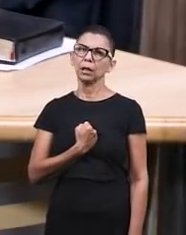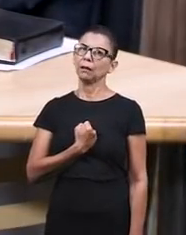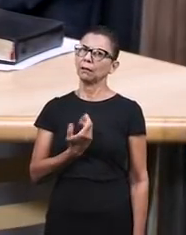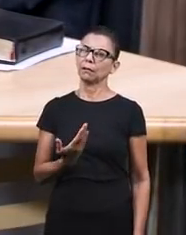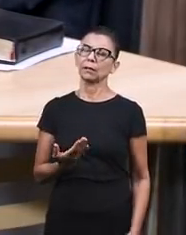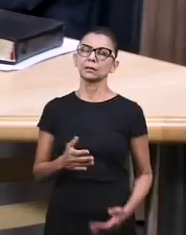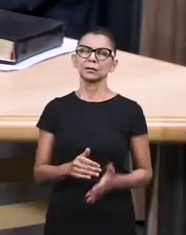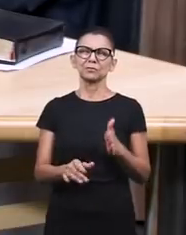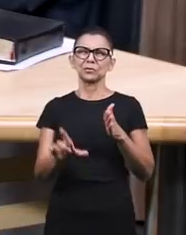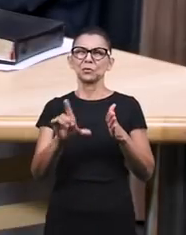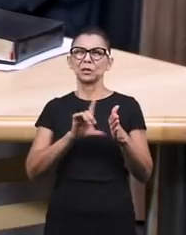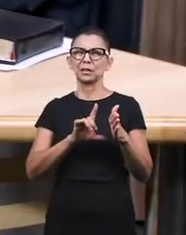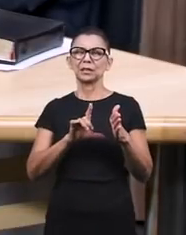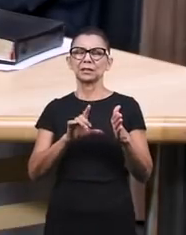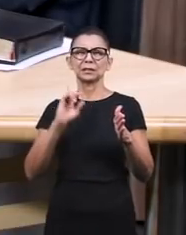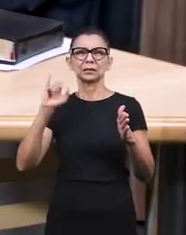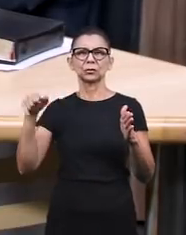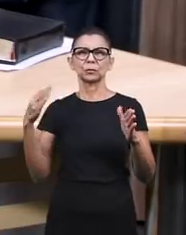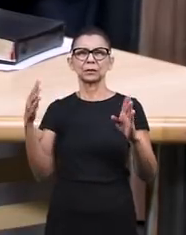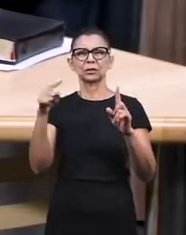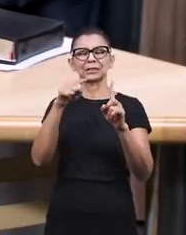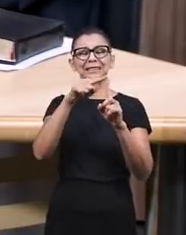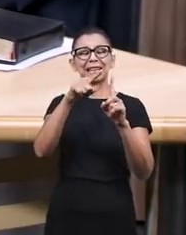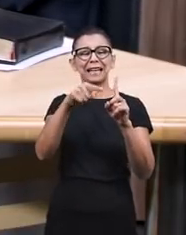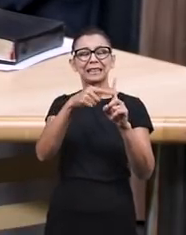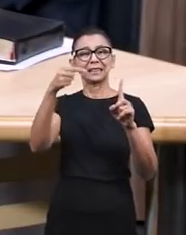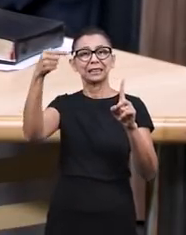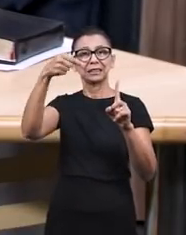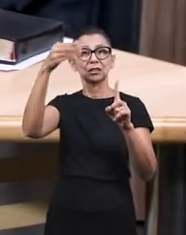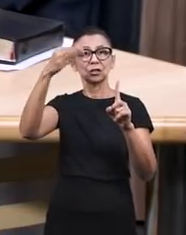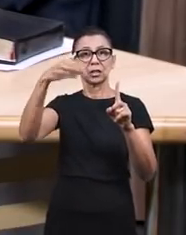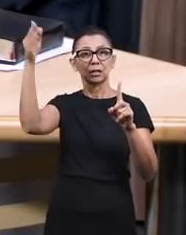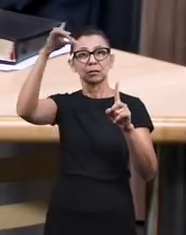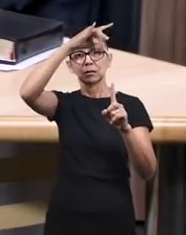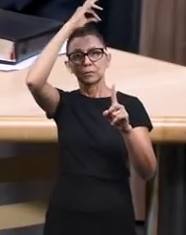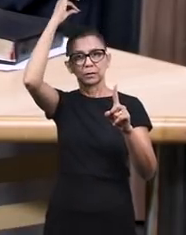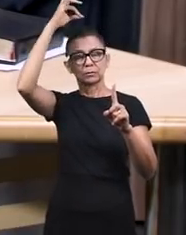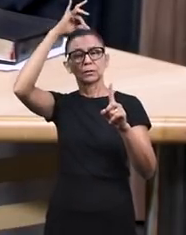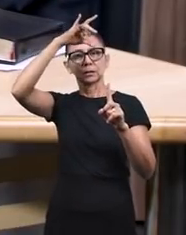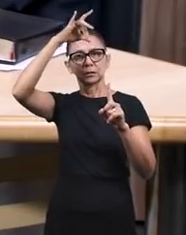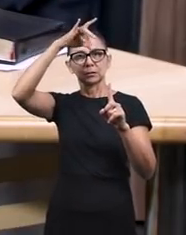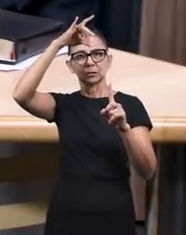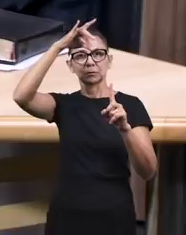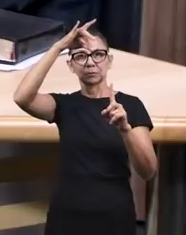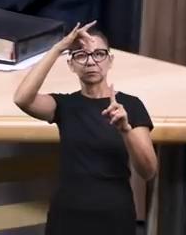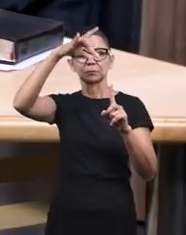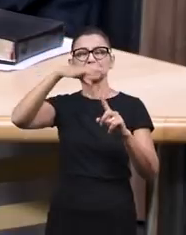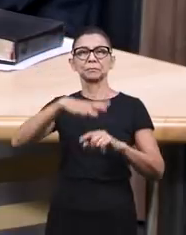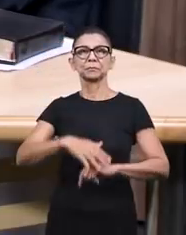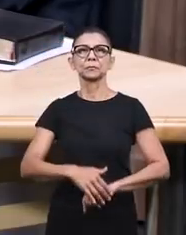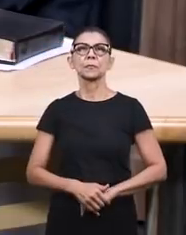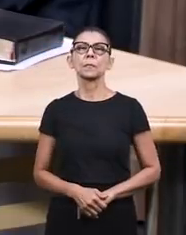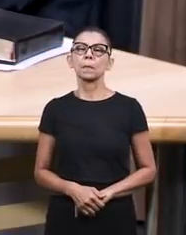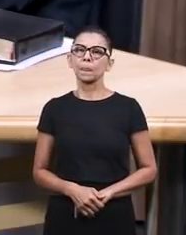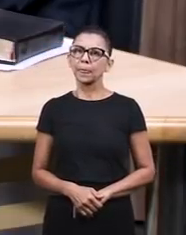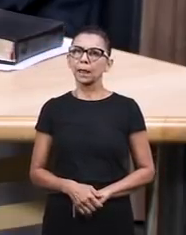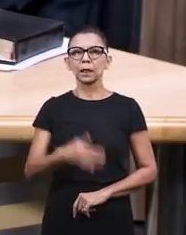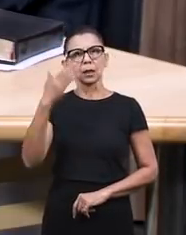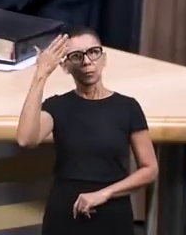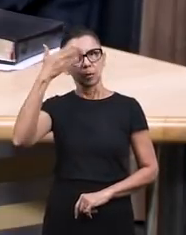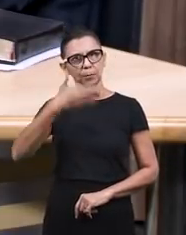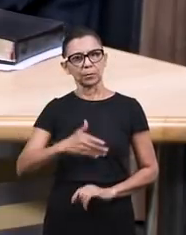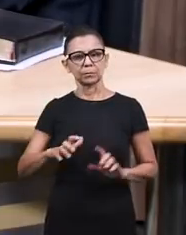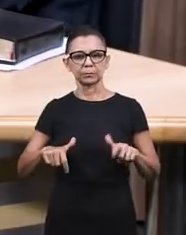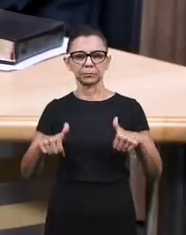materno e ele foi cheio do Espírito Santo desde o ventre materno. Então isso é uma evidência muito grande da